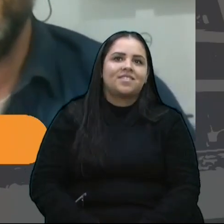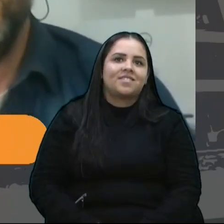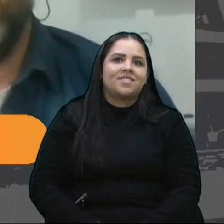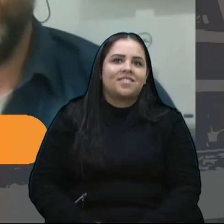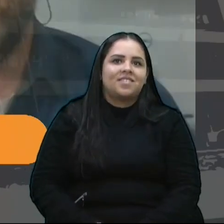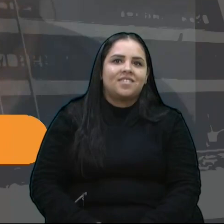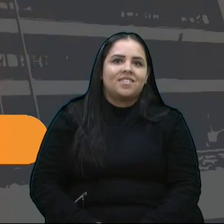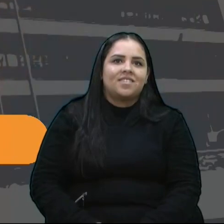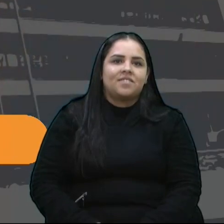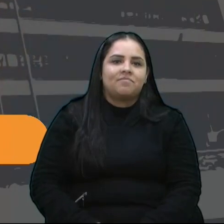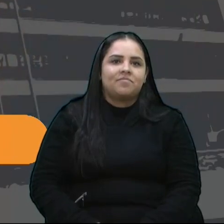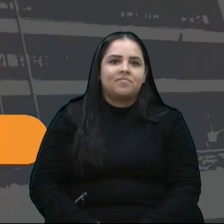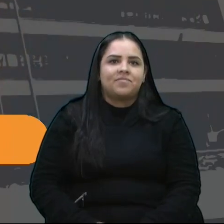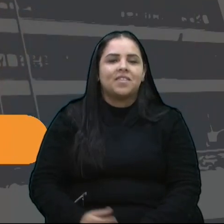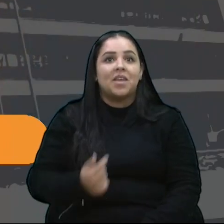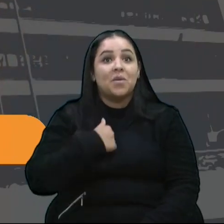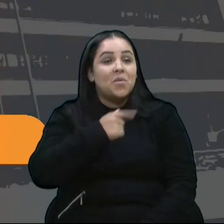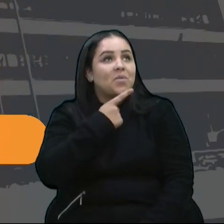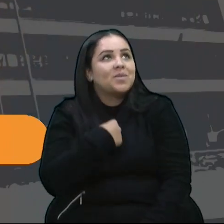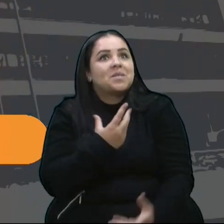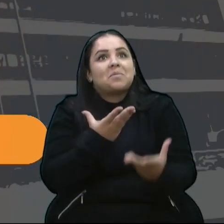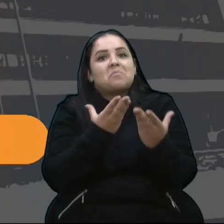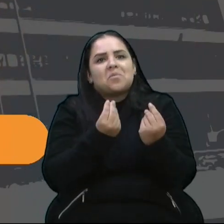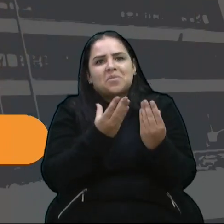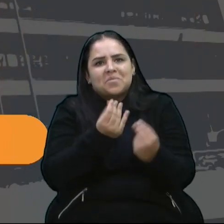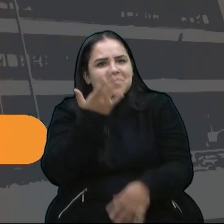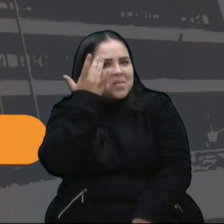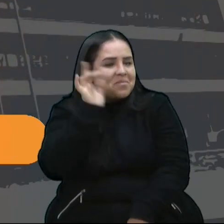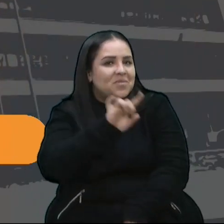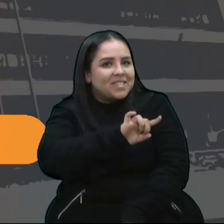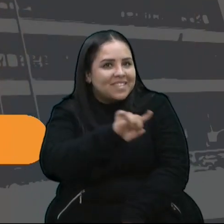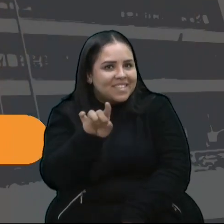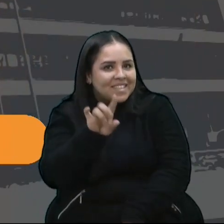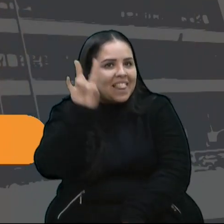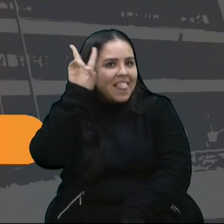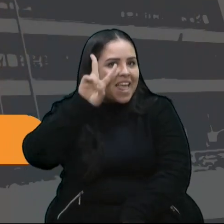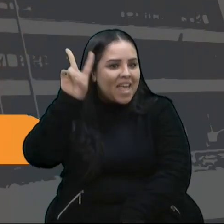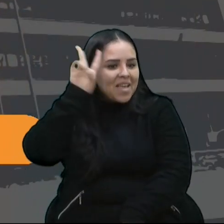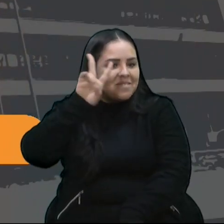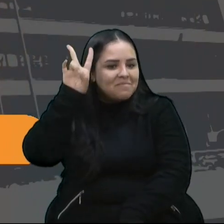Sim. Olha, eu adorei uma, gente. Não sei se vocês vão lembrar.